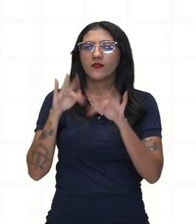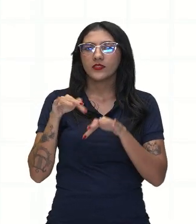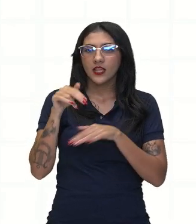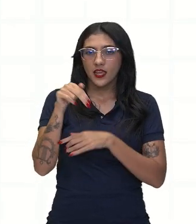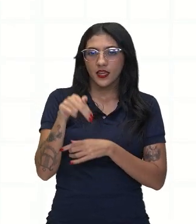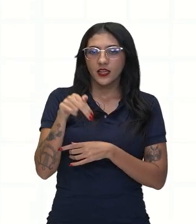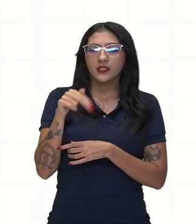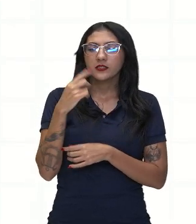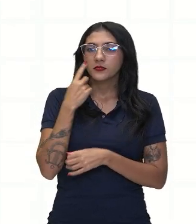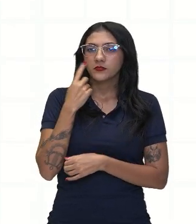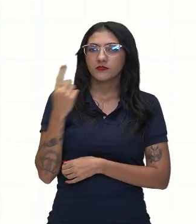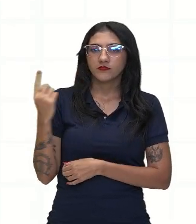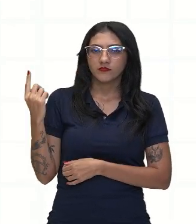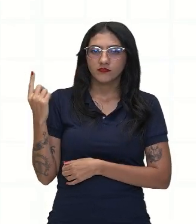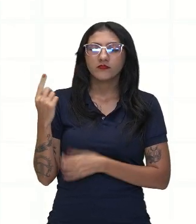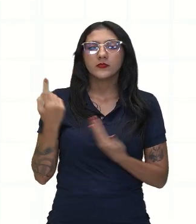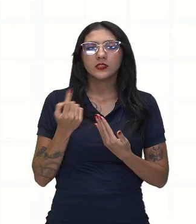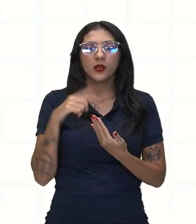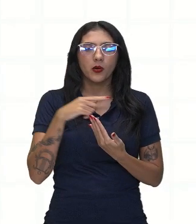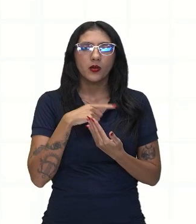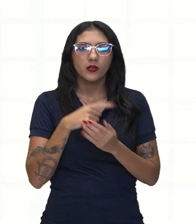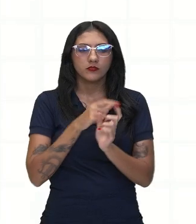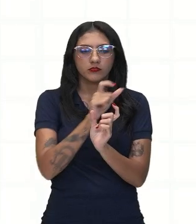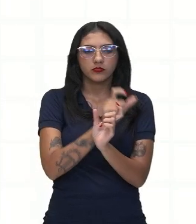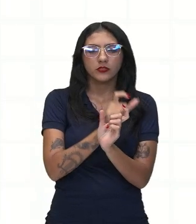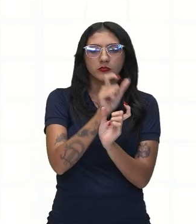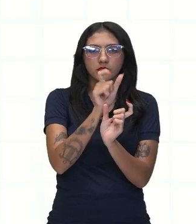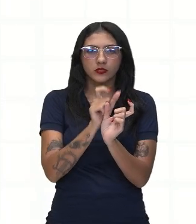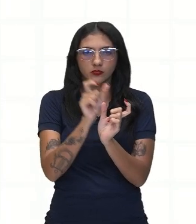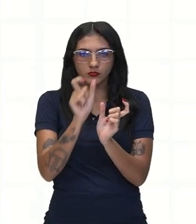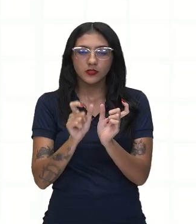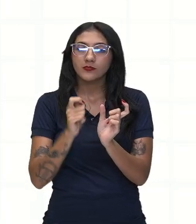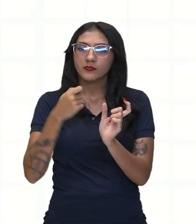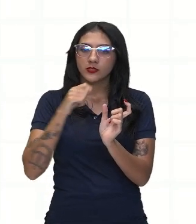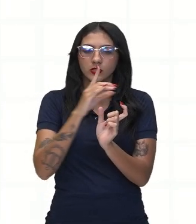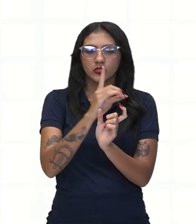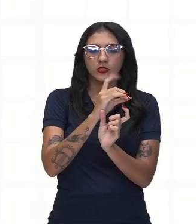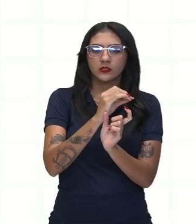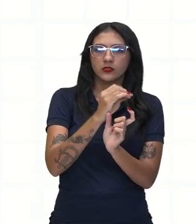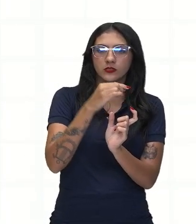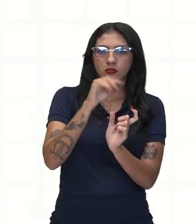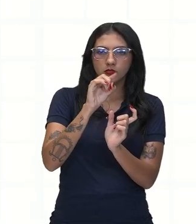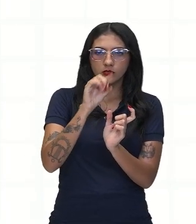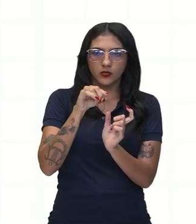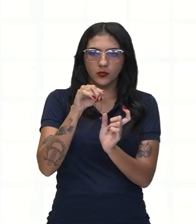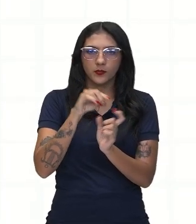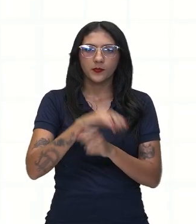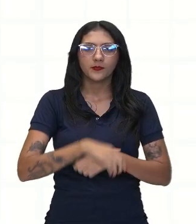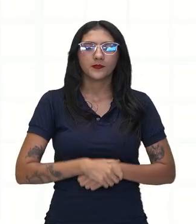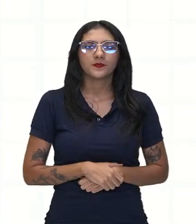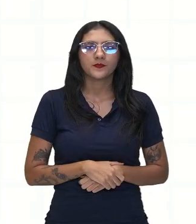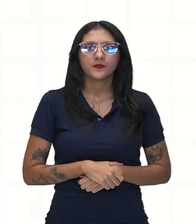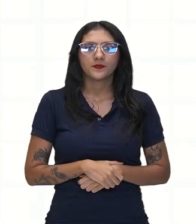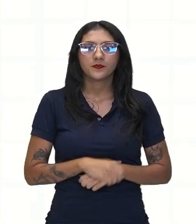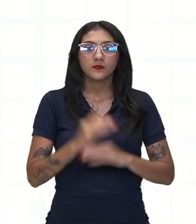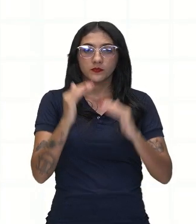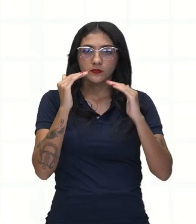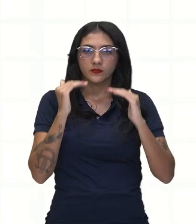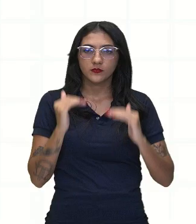aqui, a nossa paroxítona vai ser acentuada, o dó, ok?